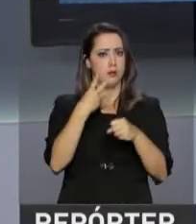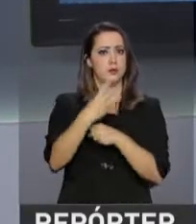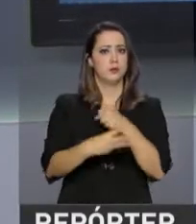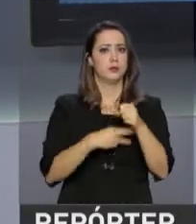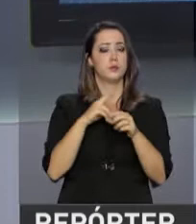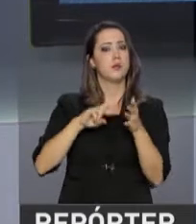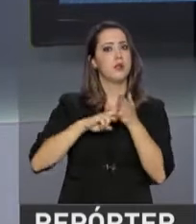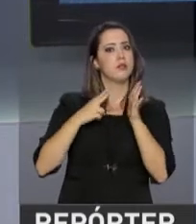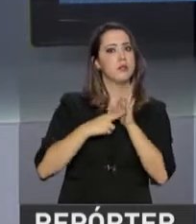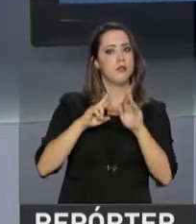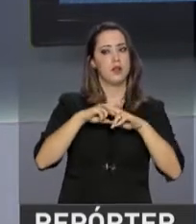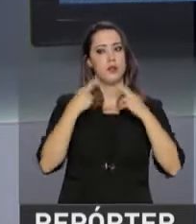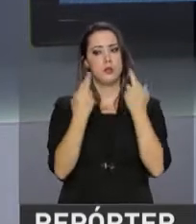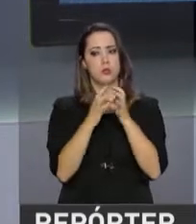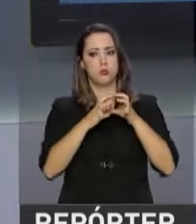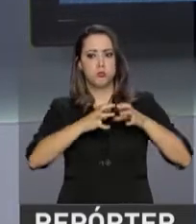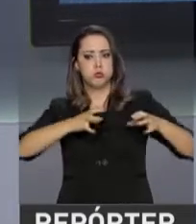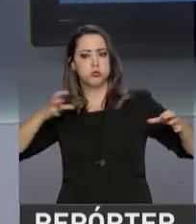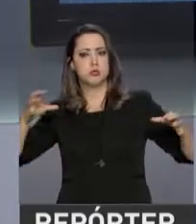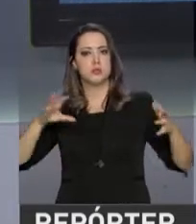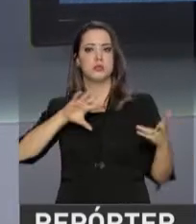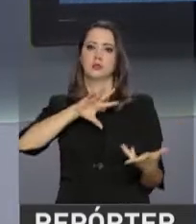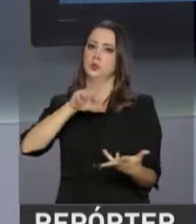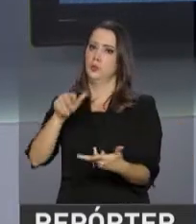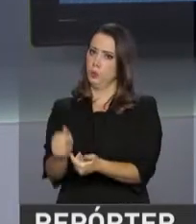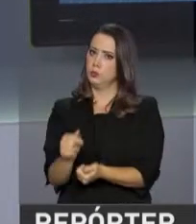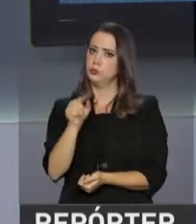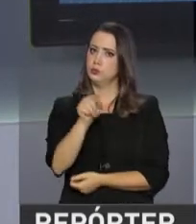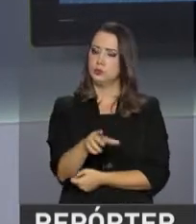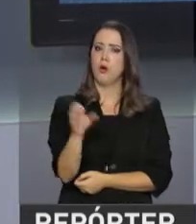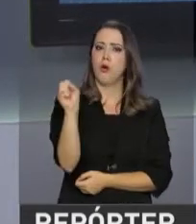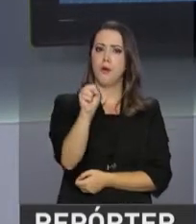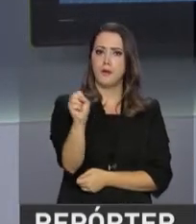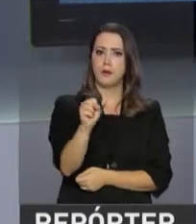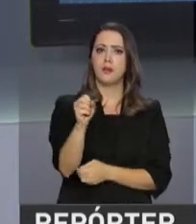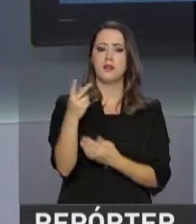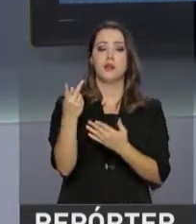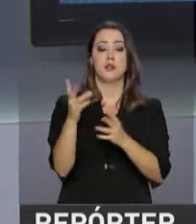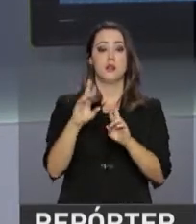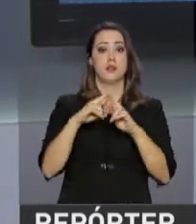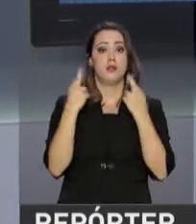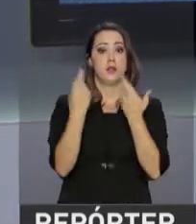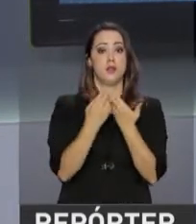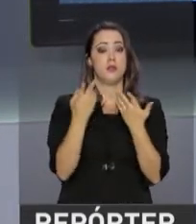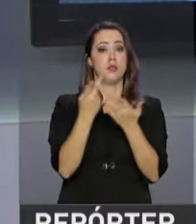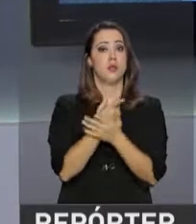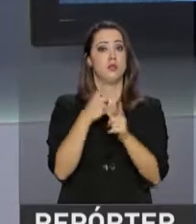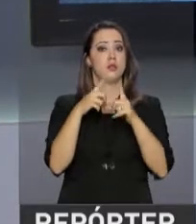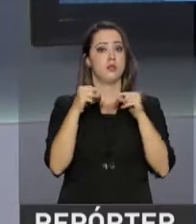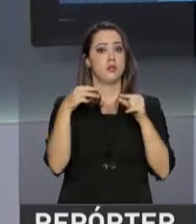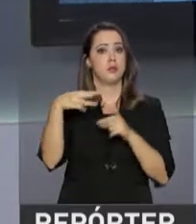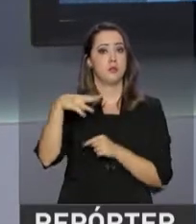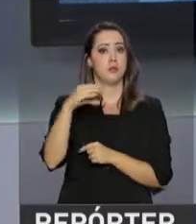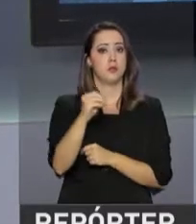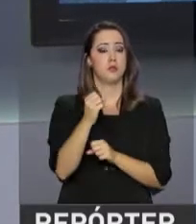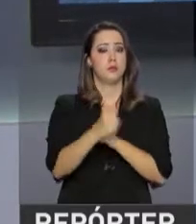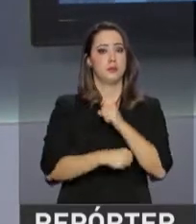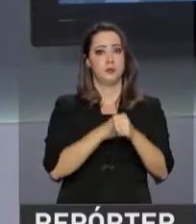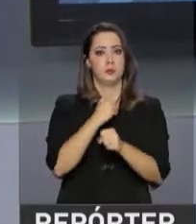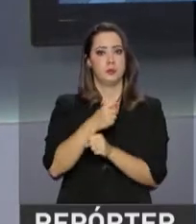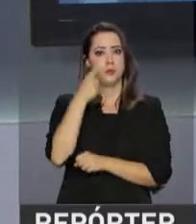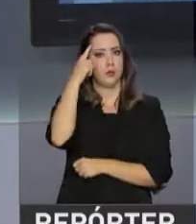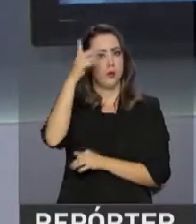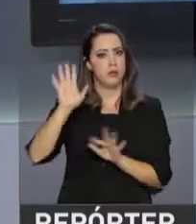maior reunião relacionada à água do mundo a oitava edição do evento vai ser realizado em brasília em março do próximo ano a